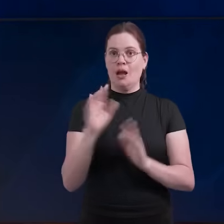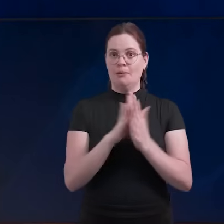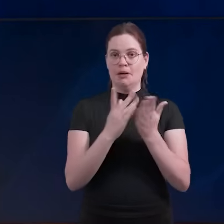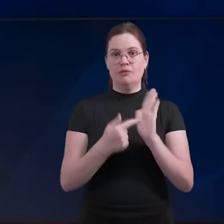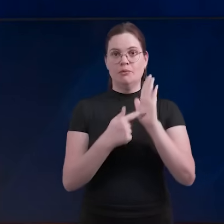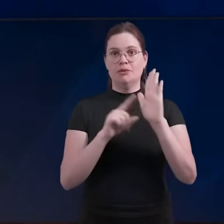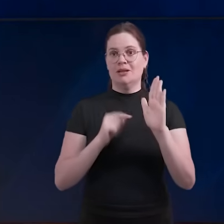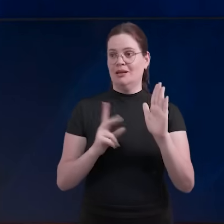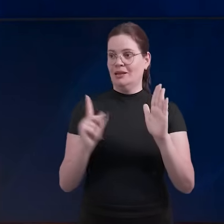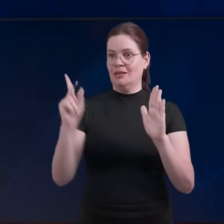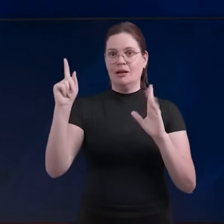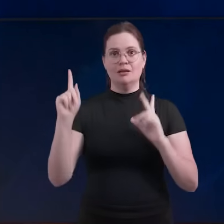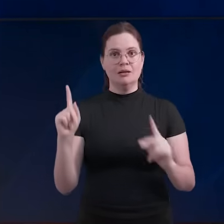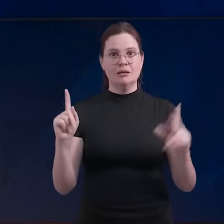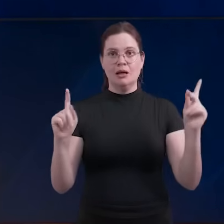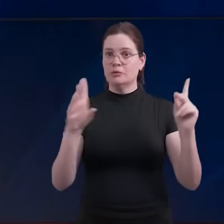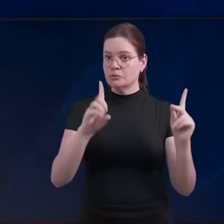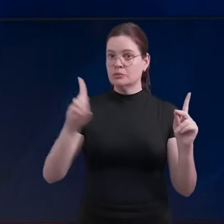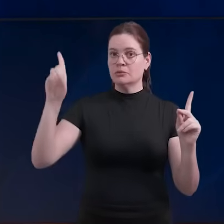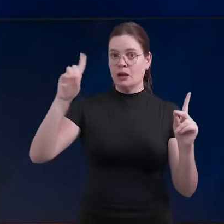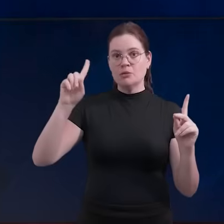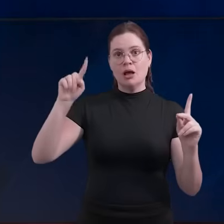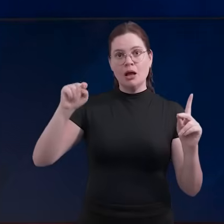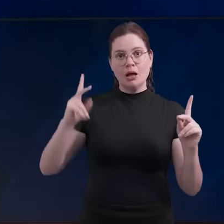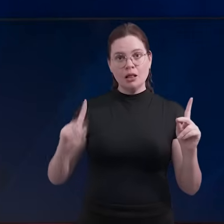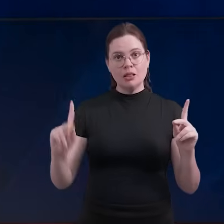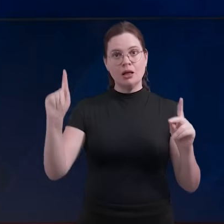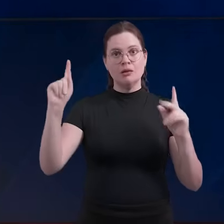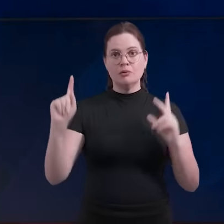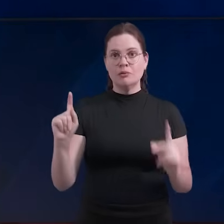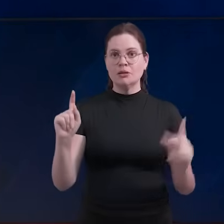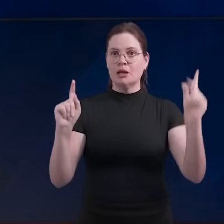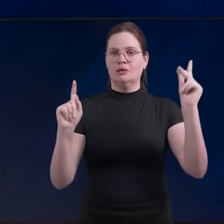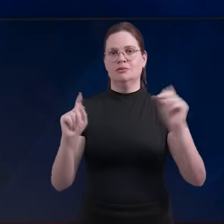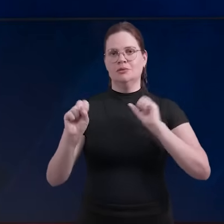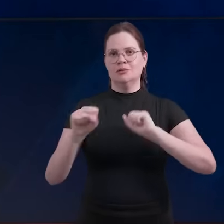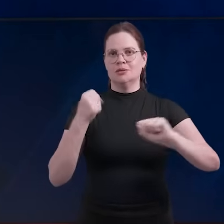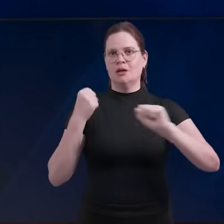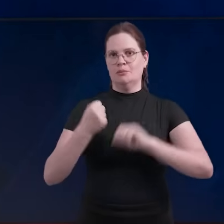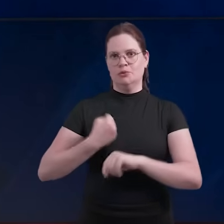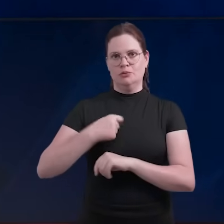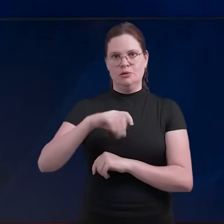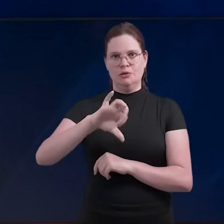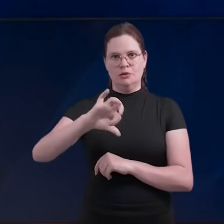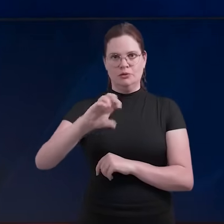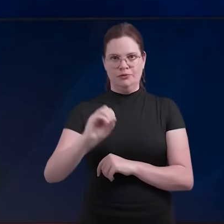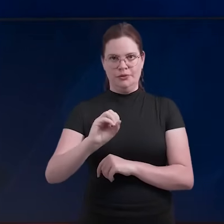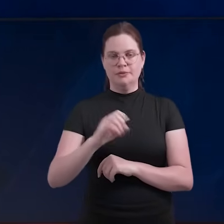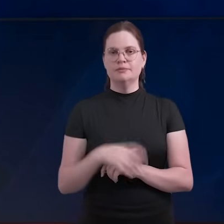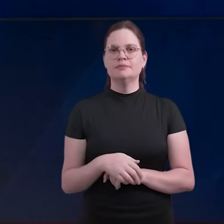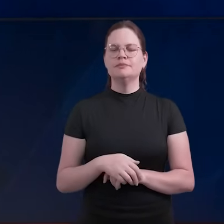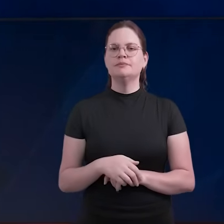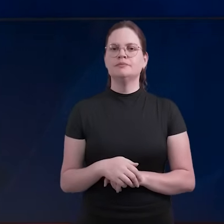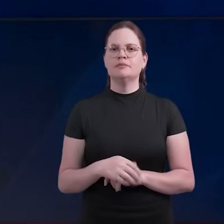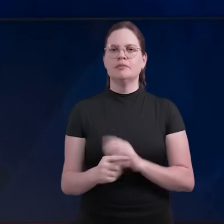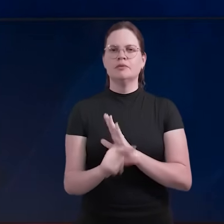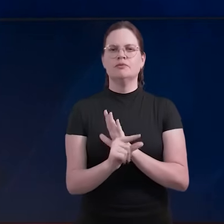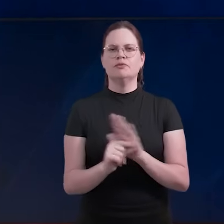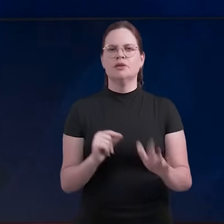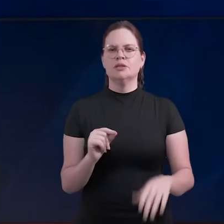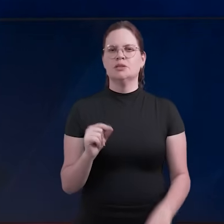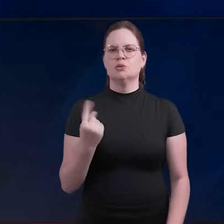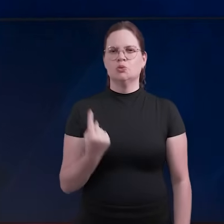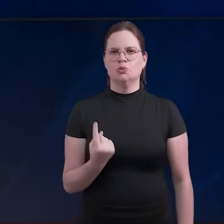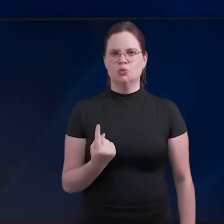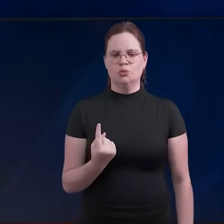que Deus ele é eterno, ele é de eternidade a eternidade. Isso é o Salmo 90. O Salmo de número 90,